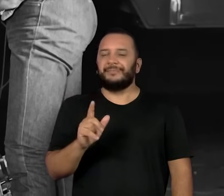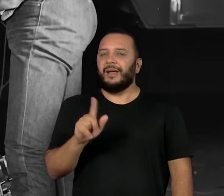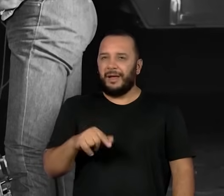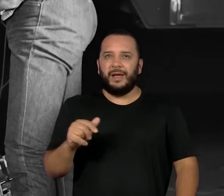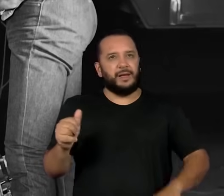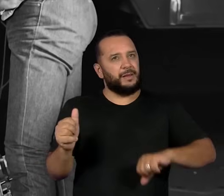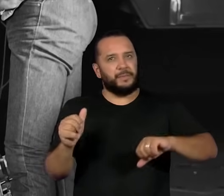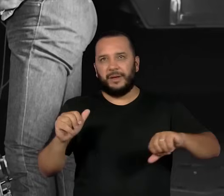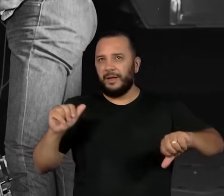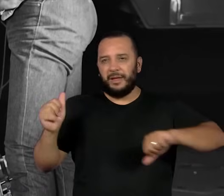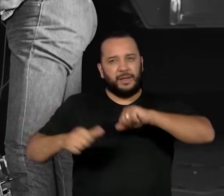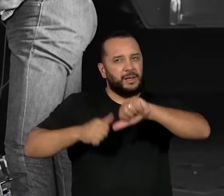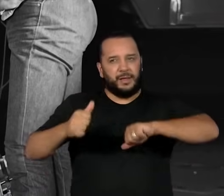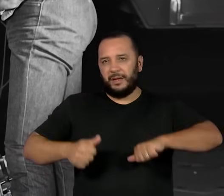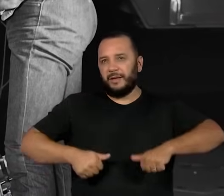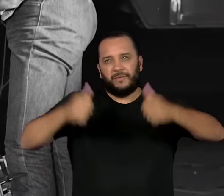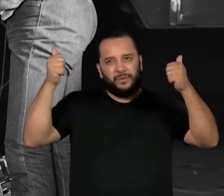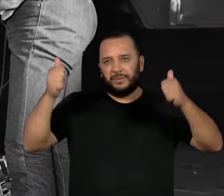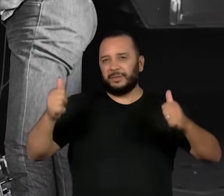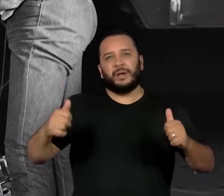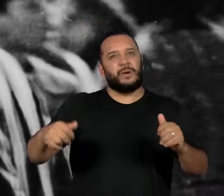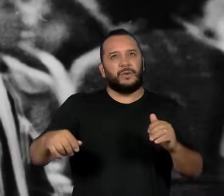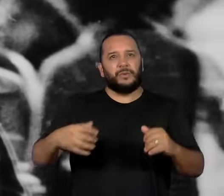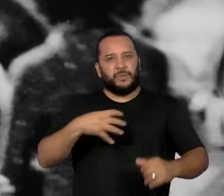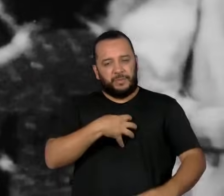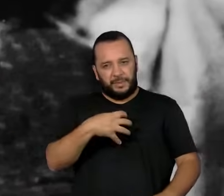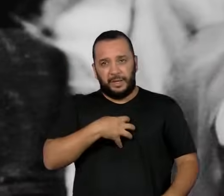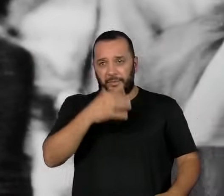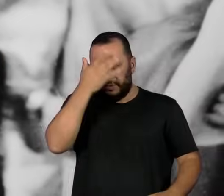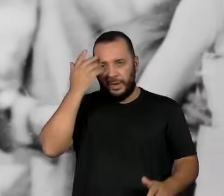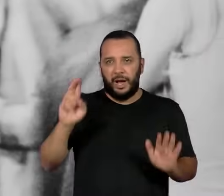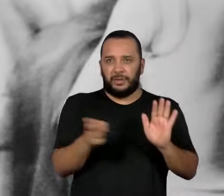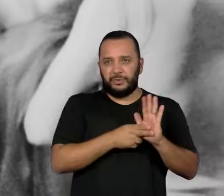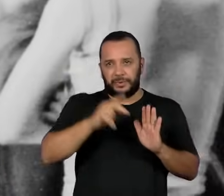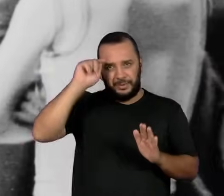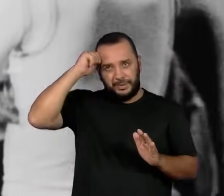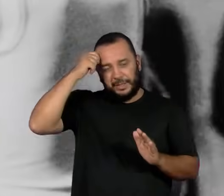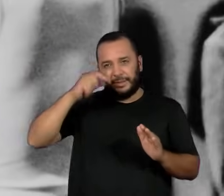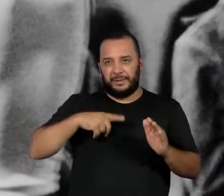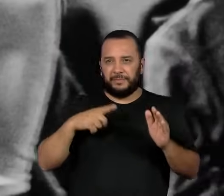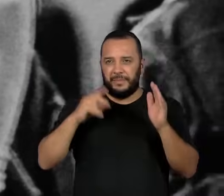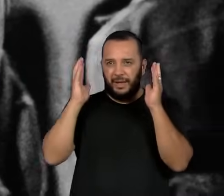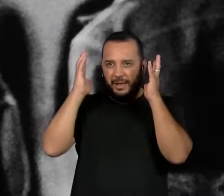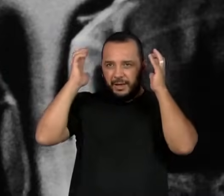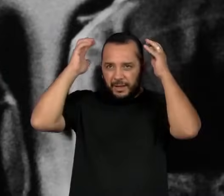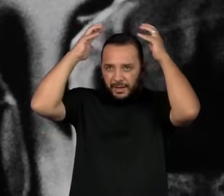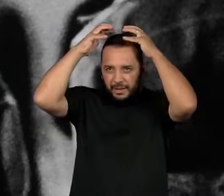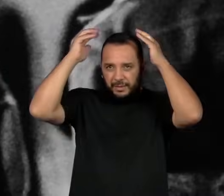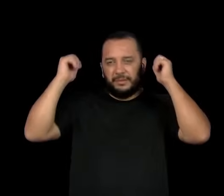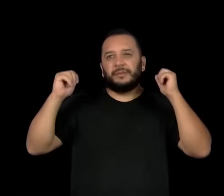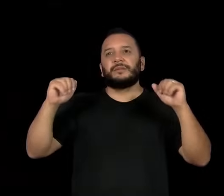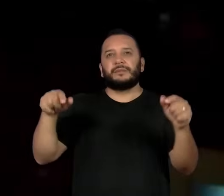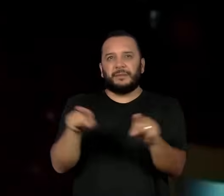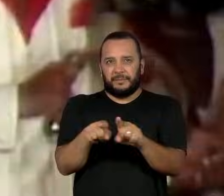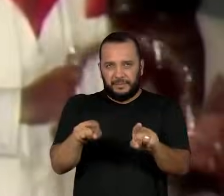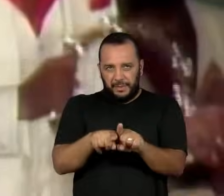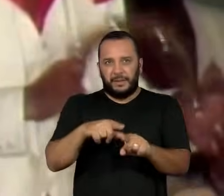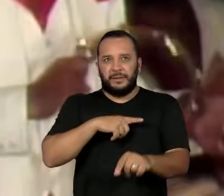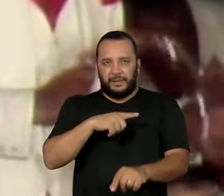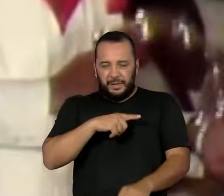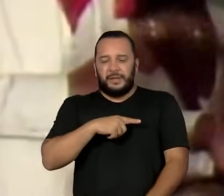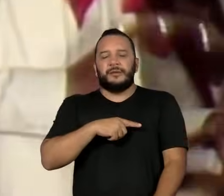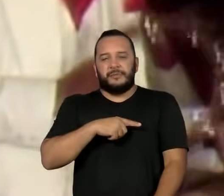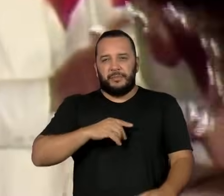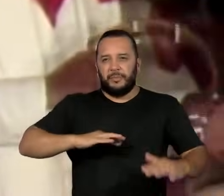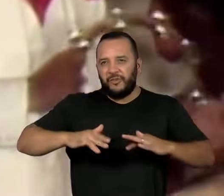comportamental. Muita gente descobriu sua negritude com o Black Rio. Acho que foi um movimento político também. Então a Soul Music